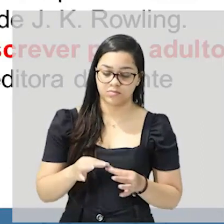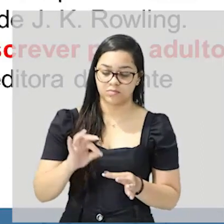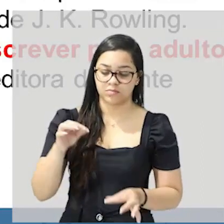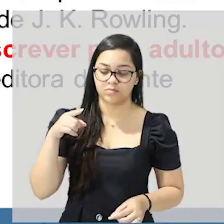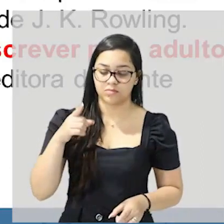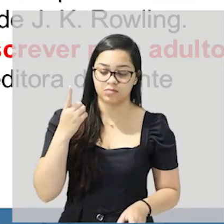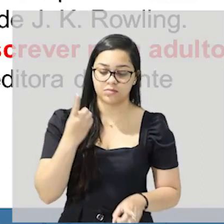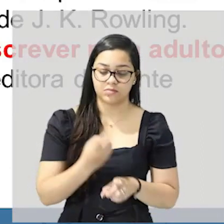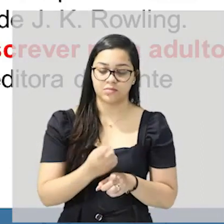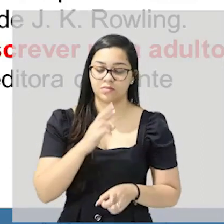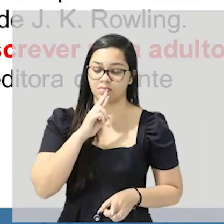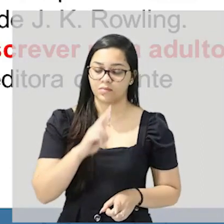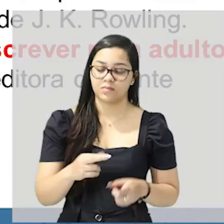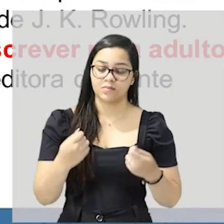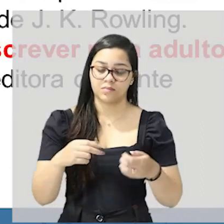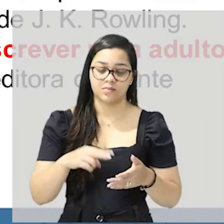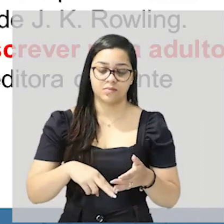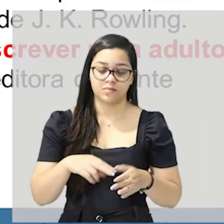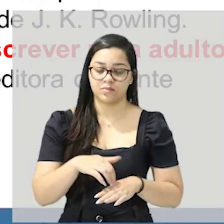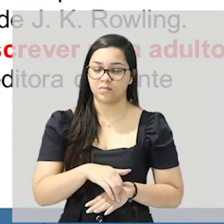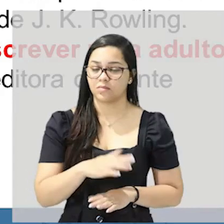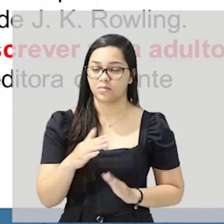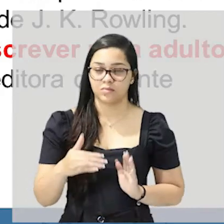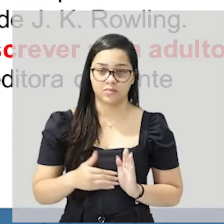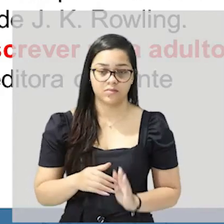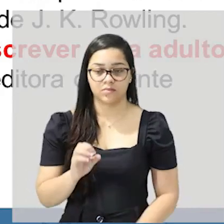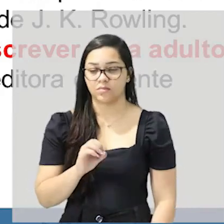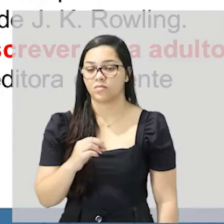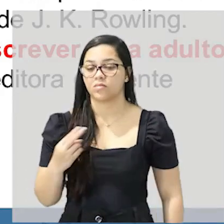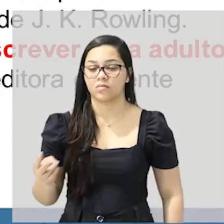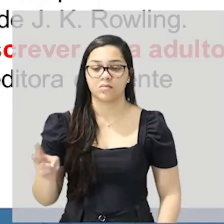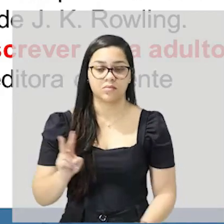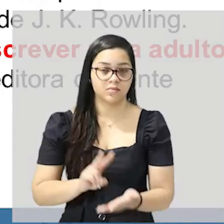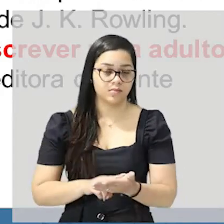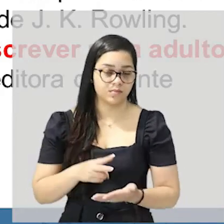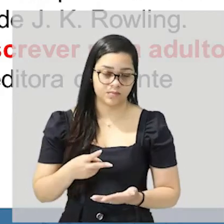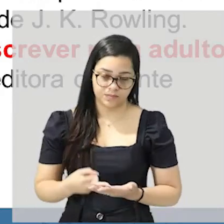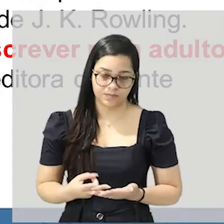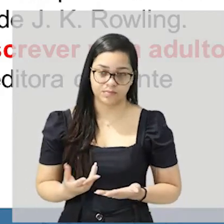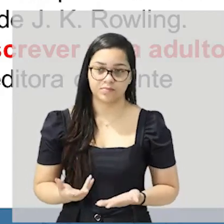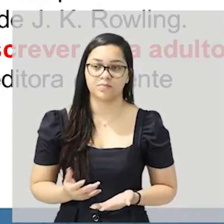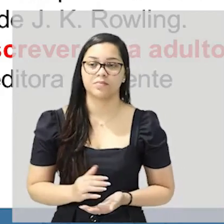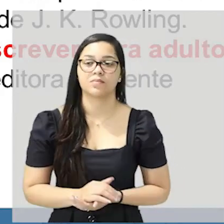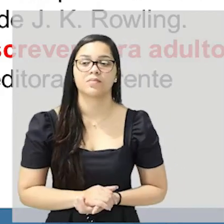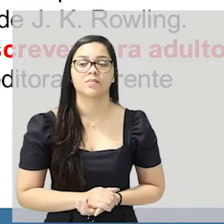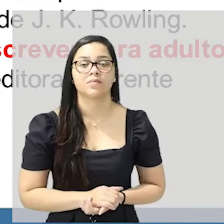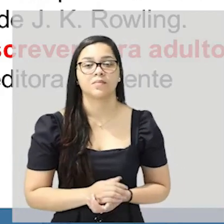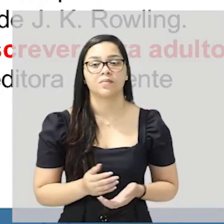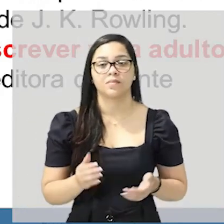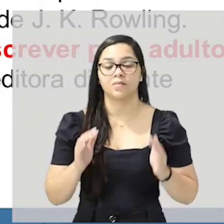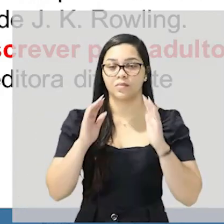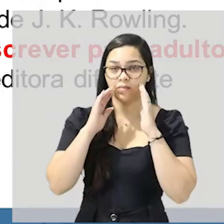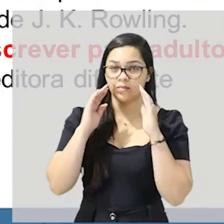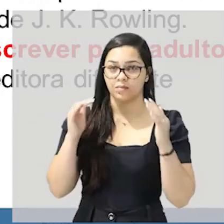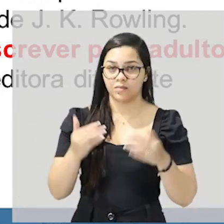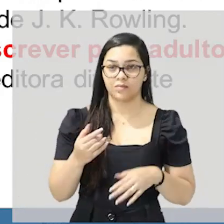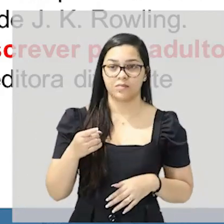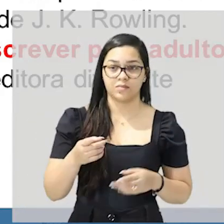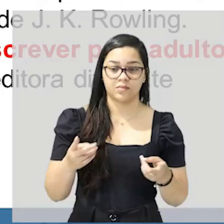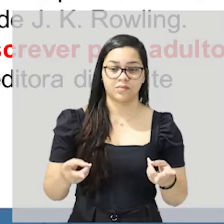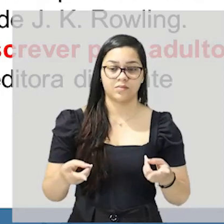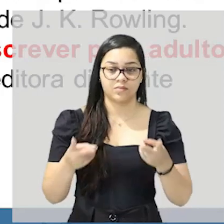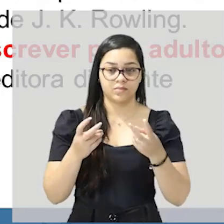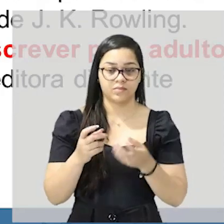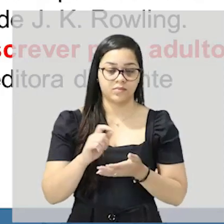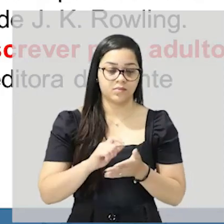resposta, você tem que ler o texto todo ou traduzi-lo ou tentar traduzi-lo. O foco é você identificar a pergunta